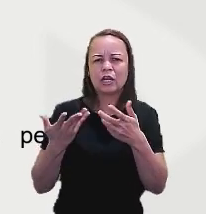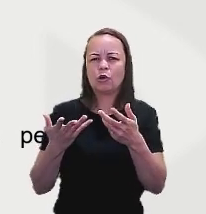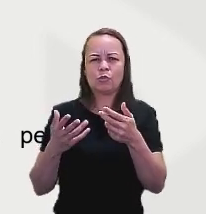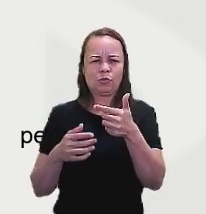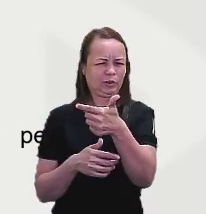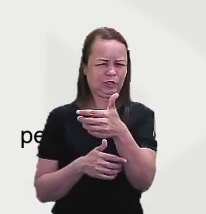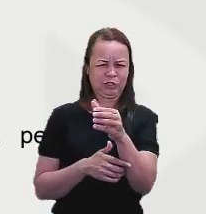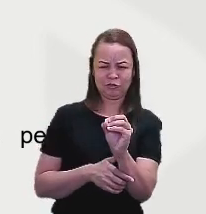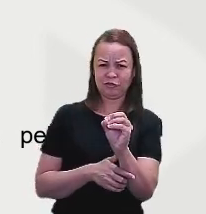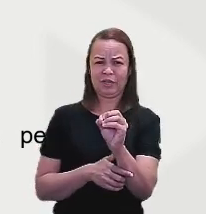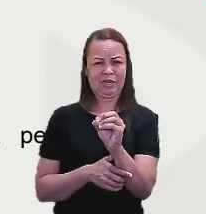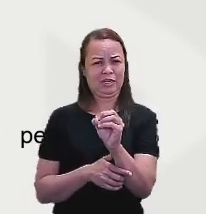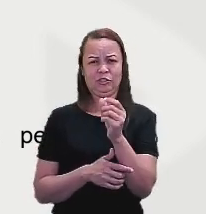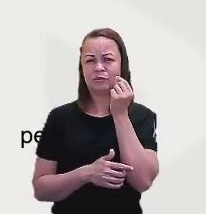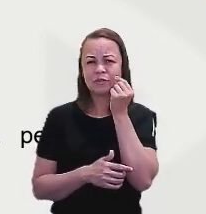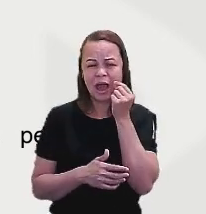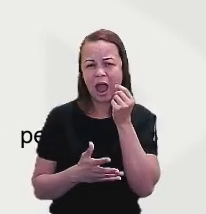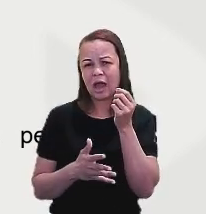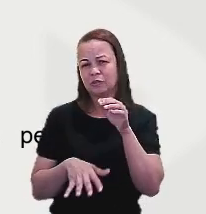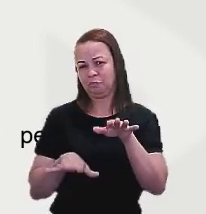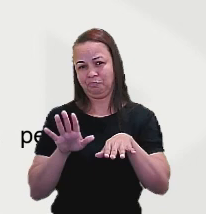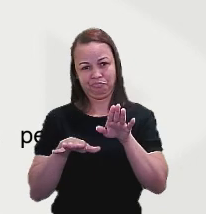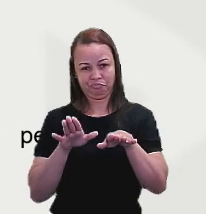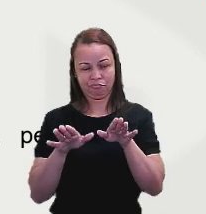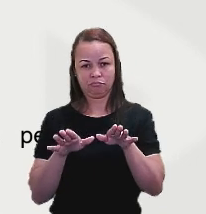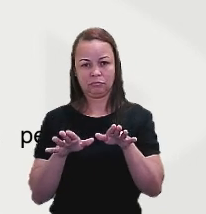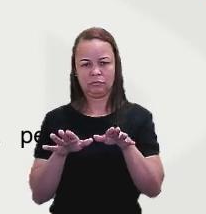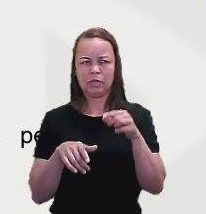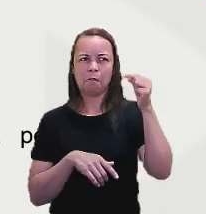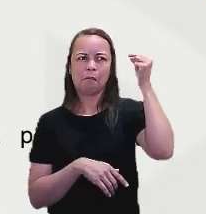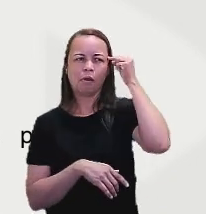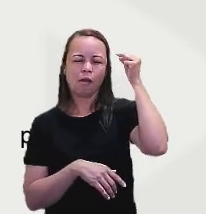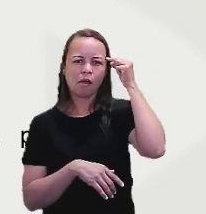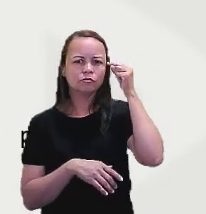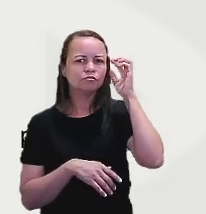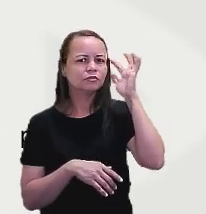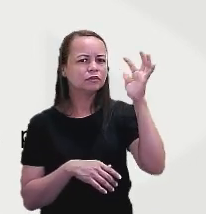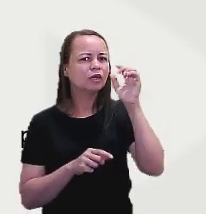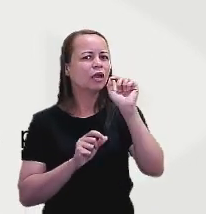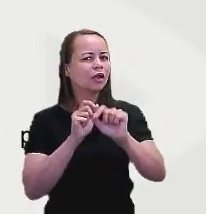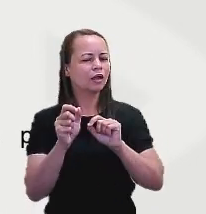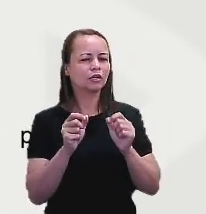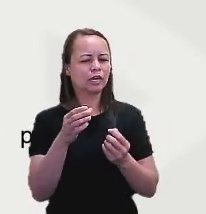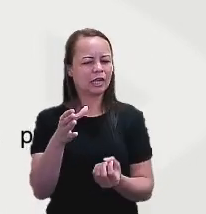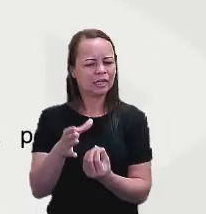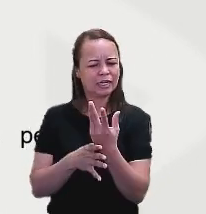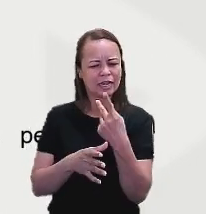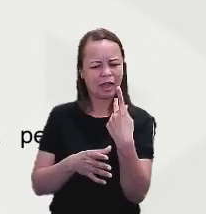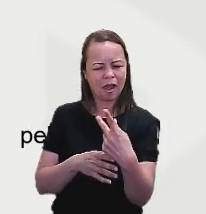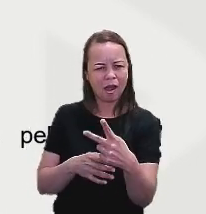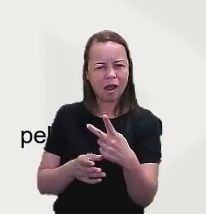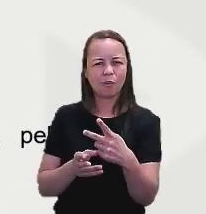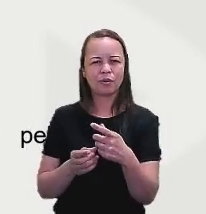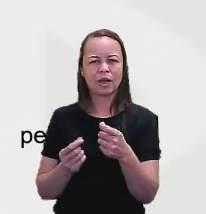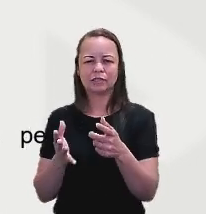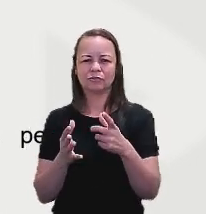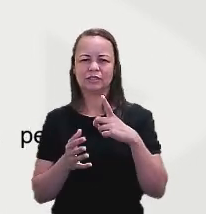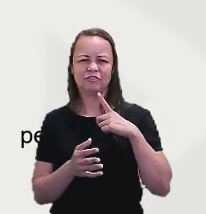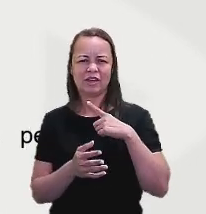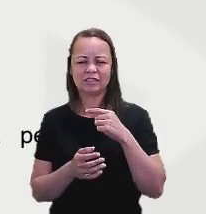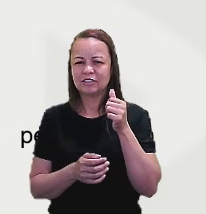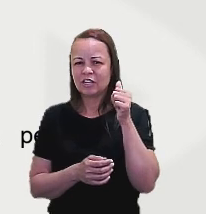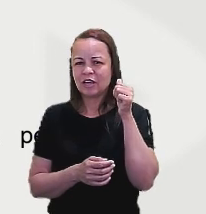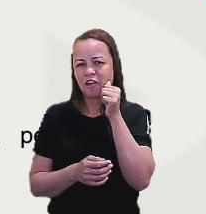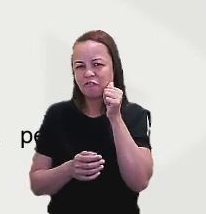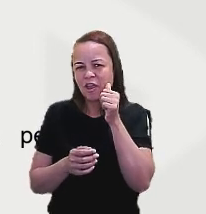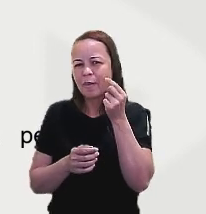20 ratos por vez. Vamos supor isso. Então, imaginem, se eles iam lá, iam criar, se tinha 30 fêmeas,